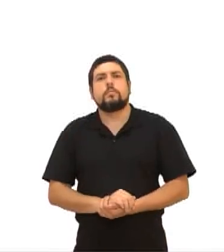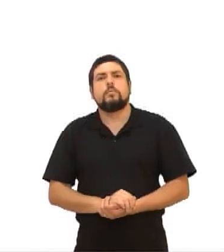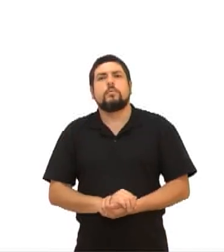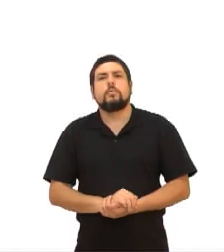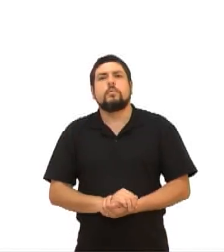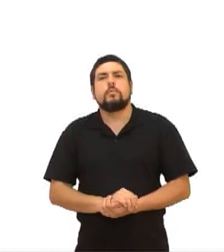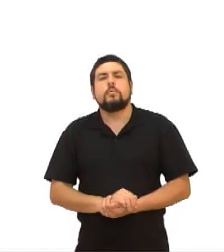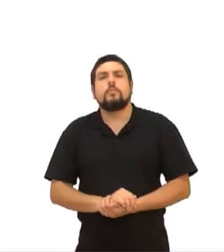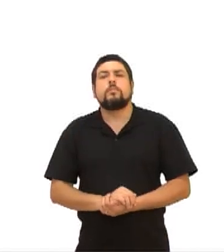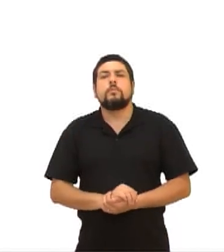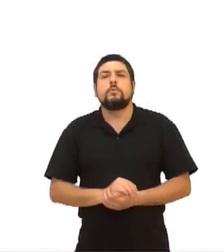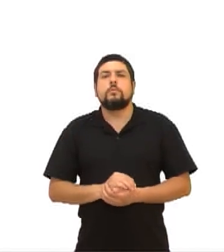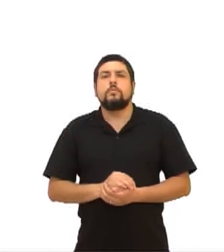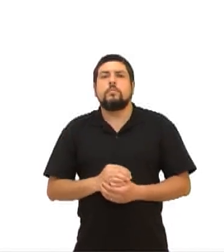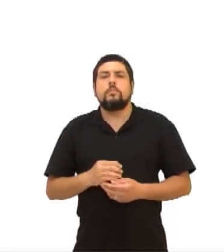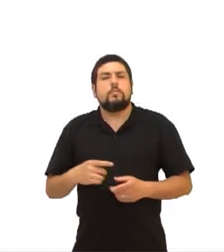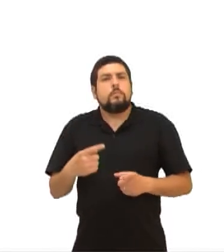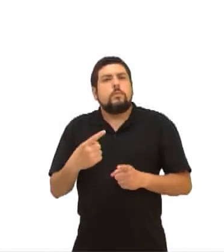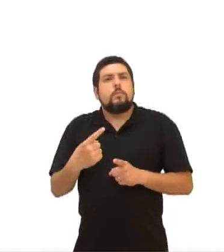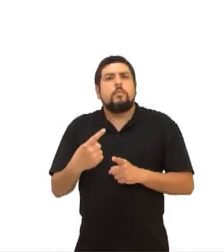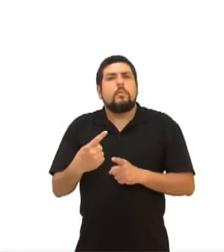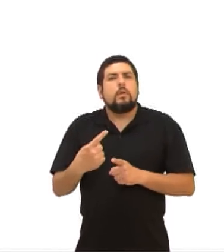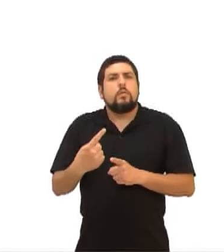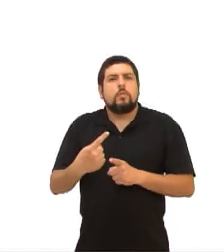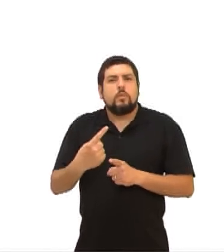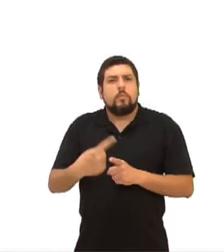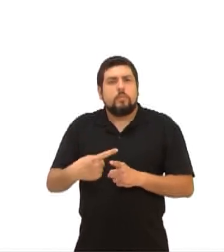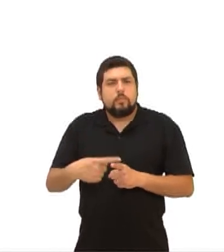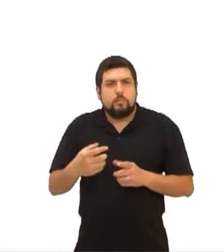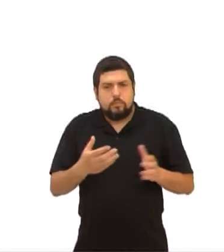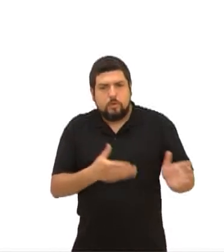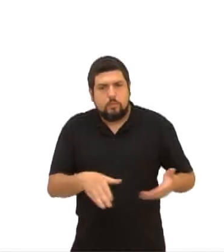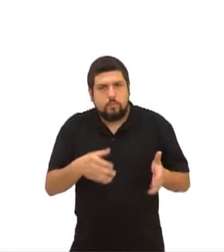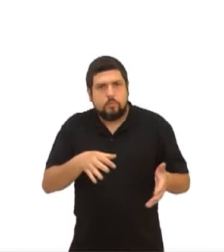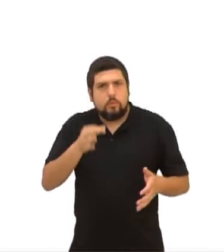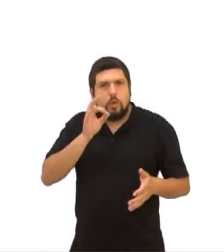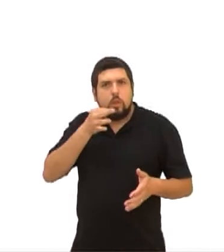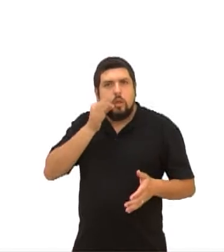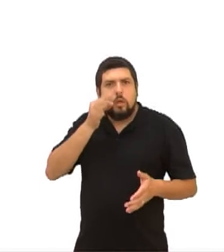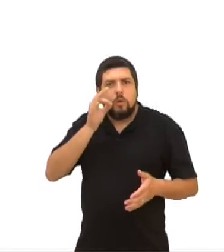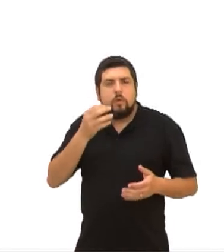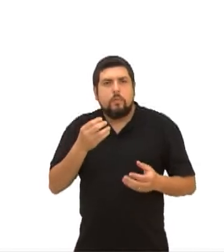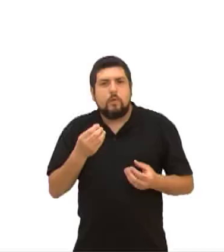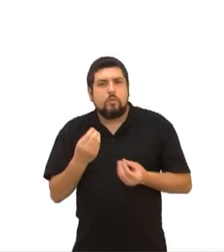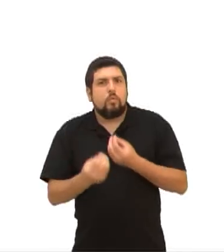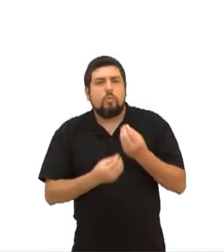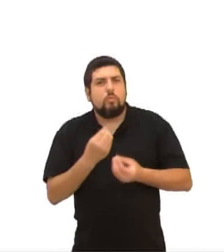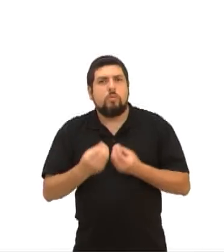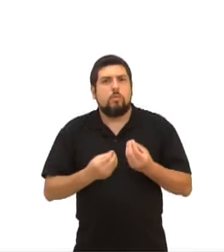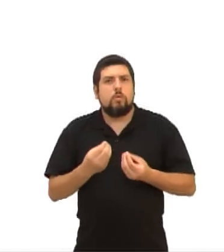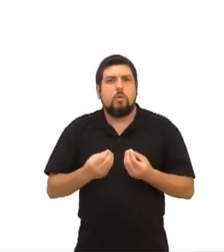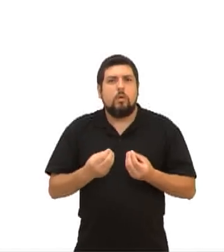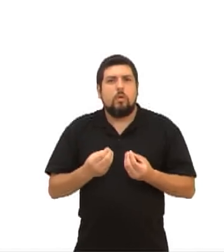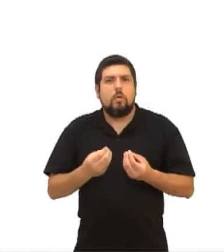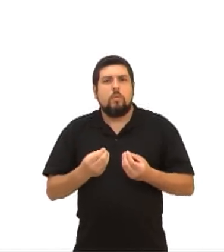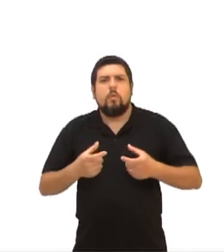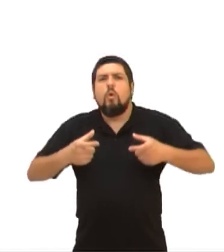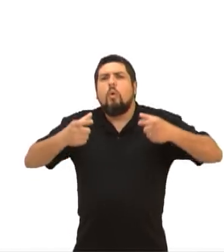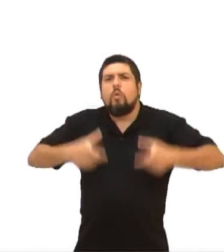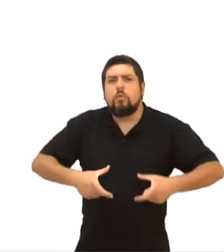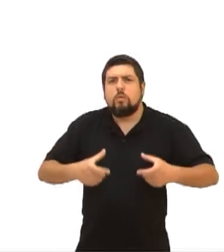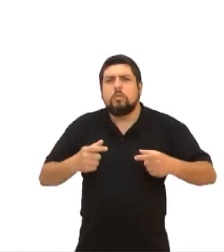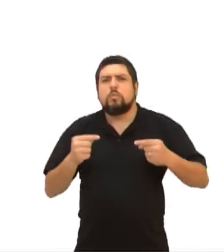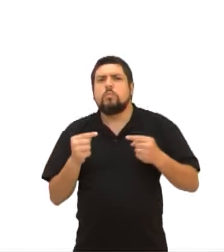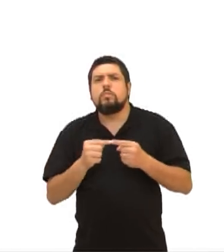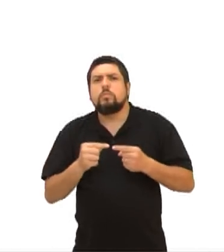Quais as condições que favoreceram aqui a produção de café no Brasil? Em qual região do Paraná se organizou essa